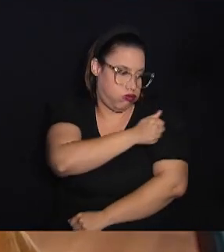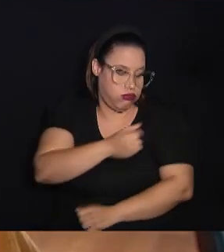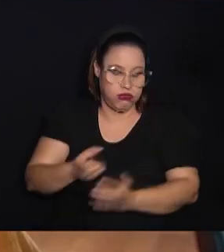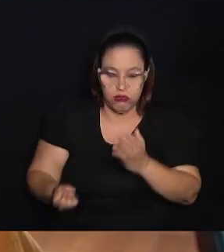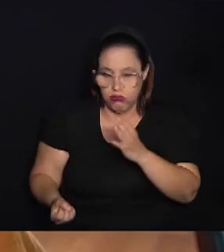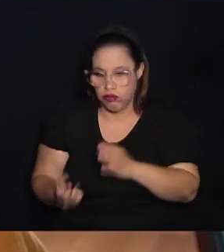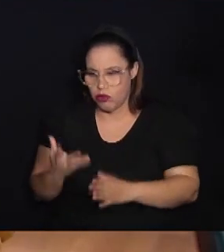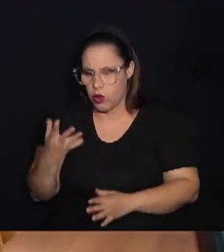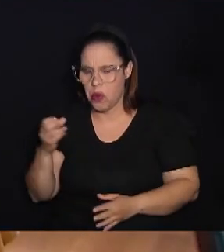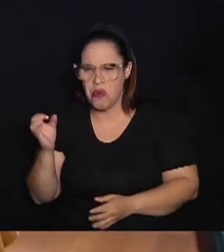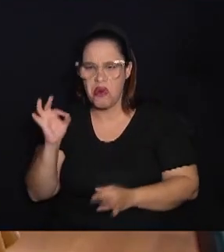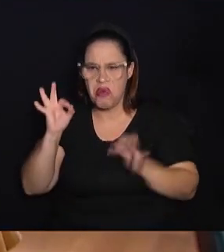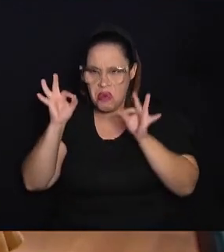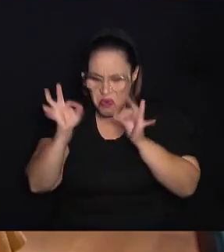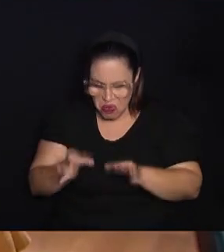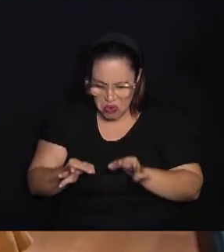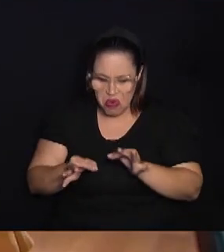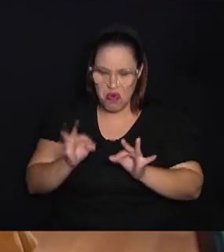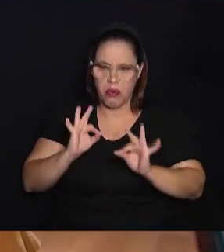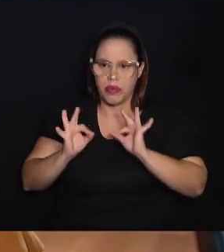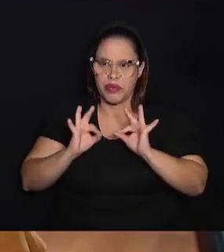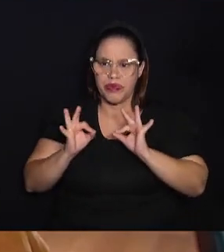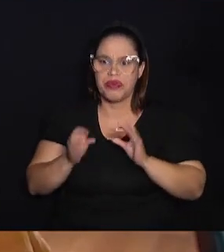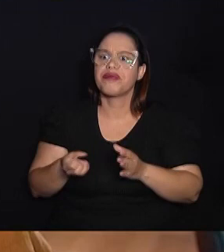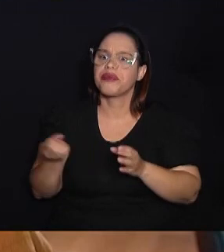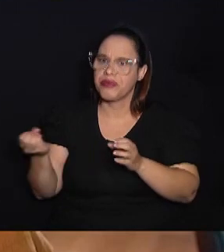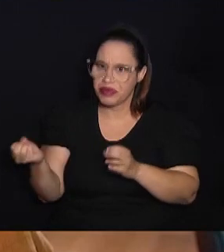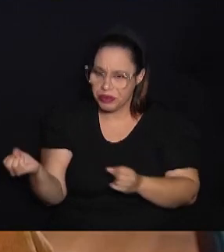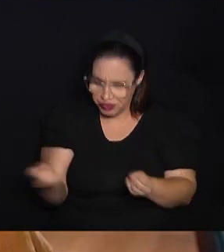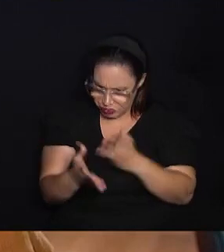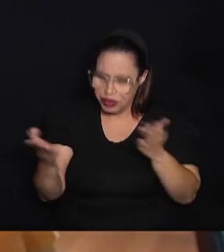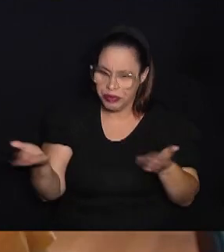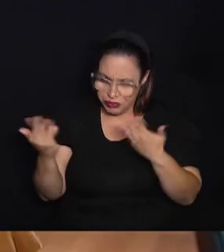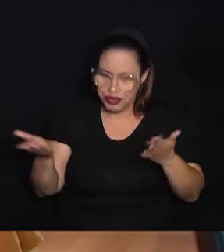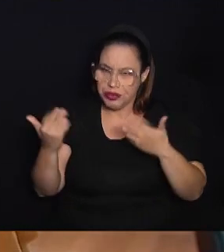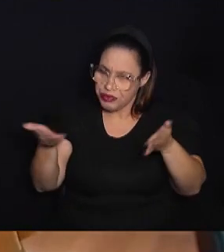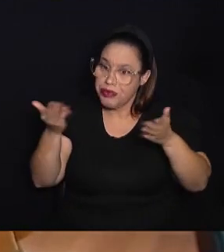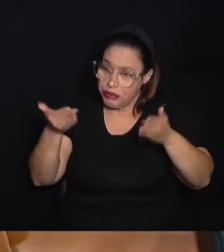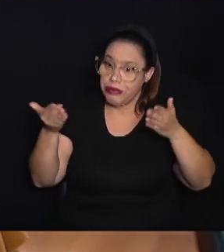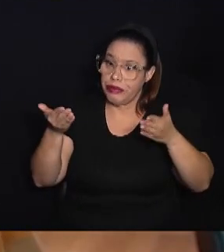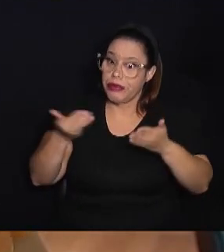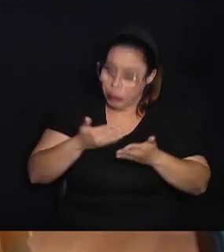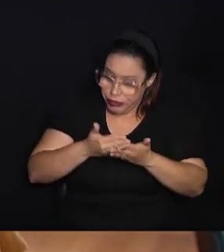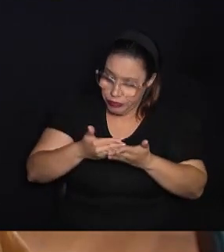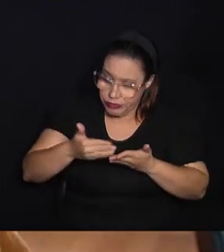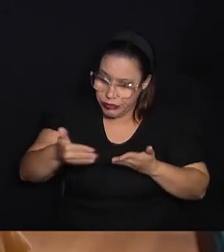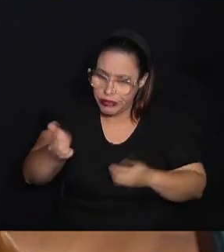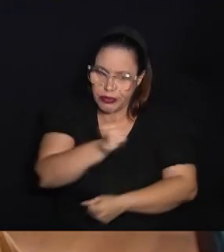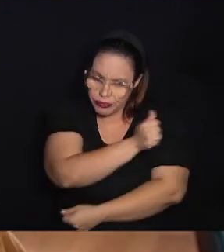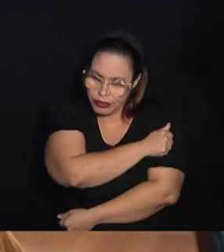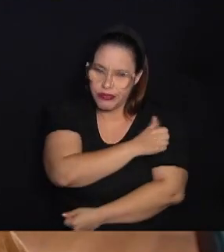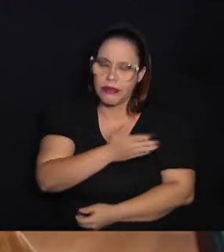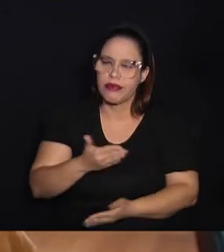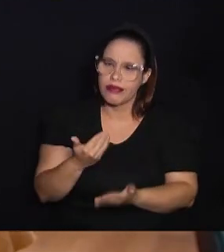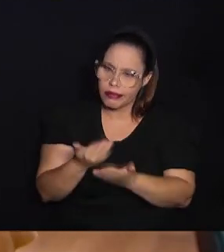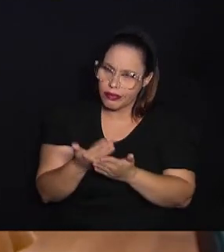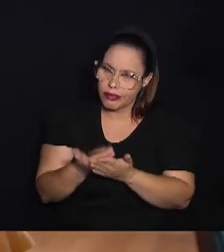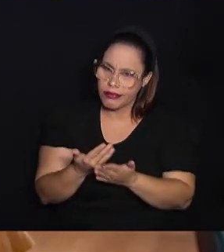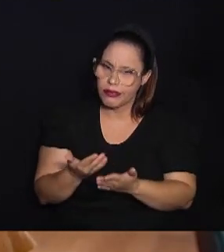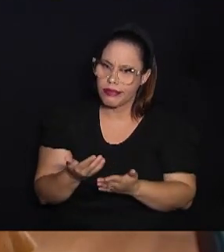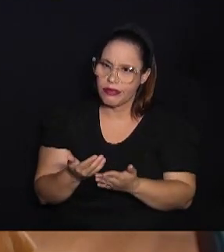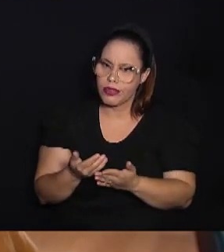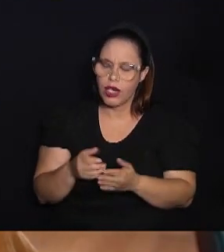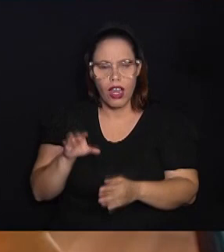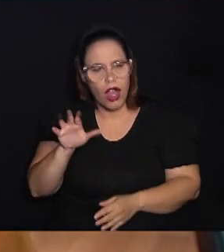solidários, competentes. Então, a gente incentiva todos os estudantes a continuarem, né, seus estudos, a buscarem